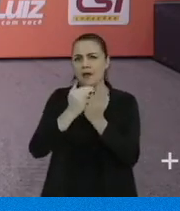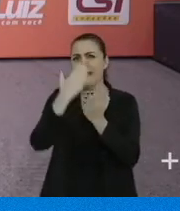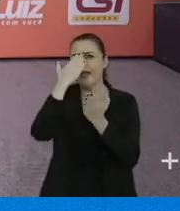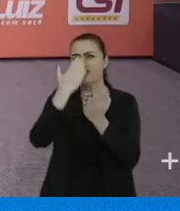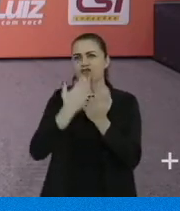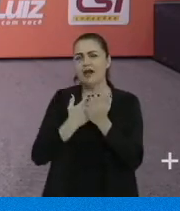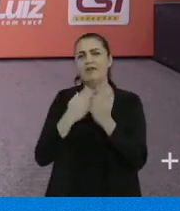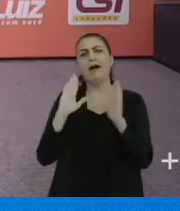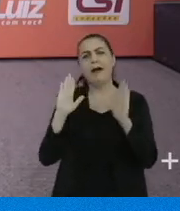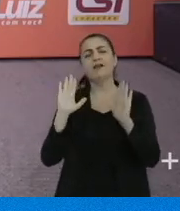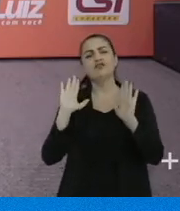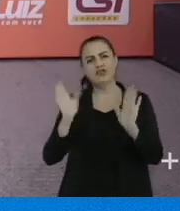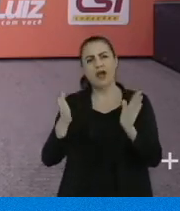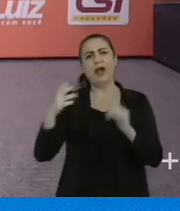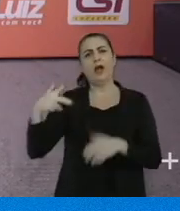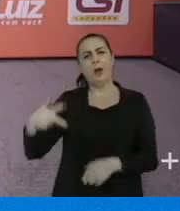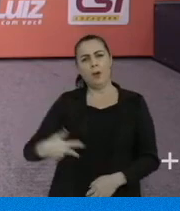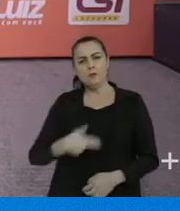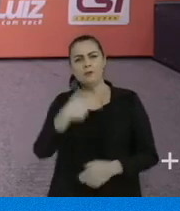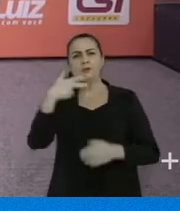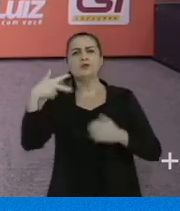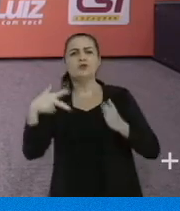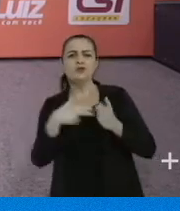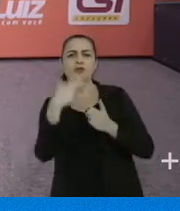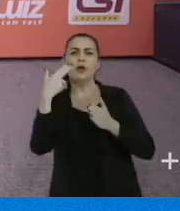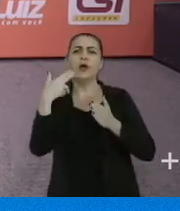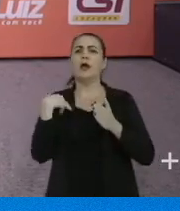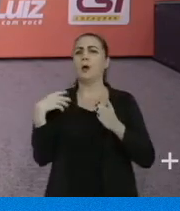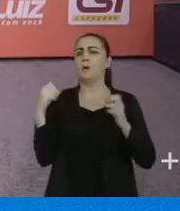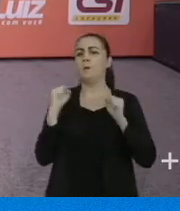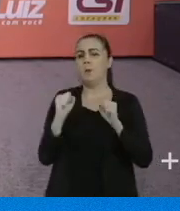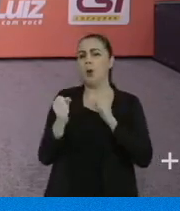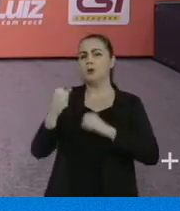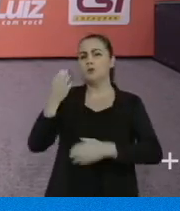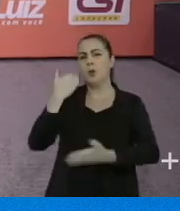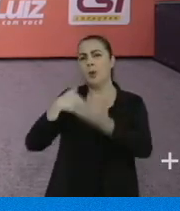posso tudo, está resolvido o problema. E não é assim que